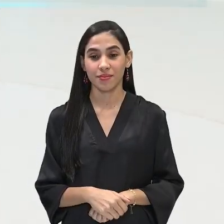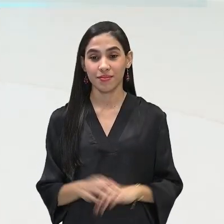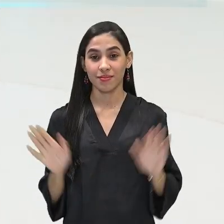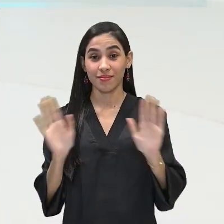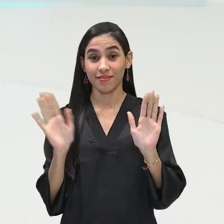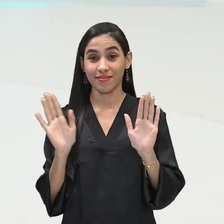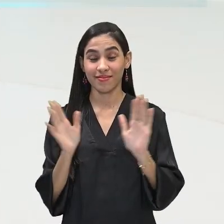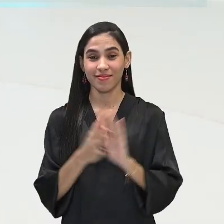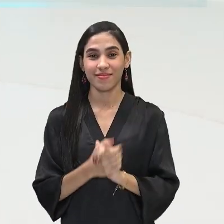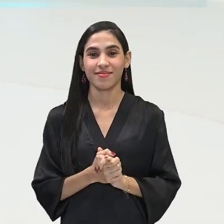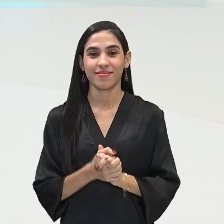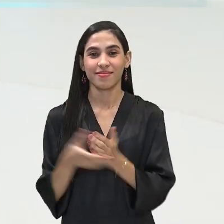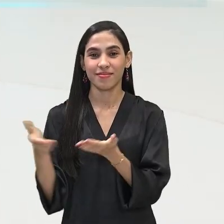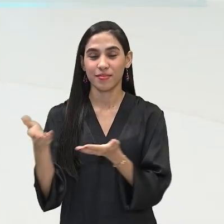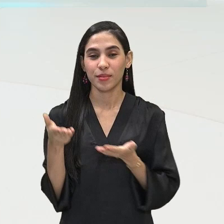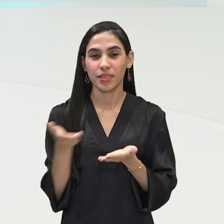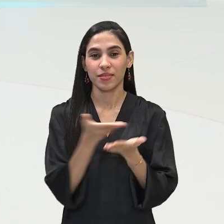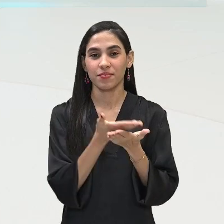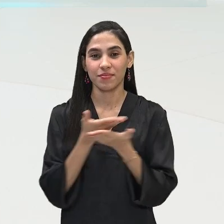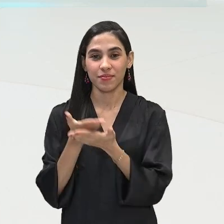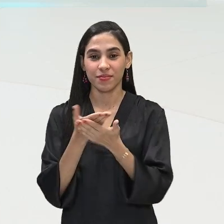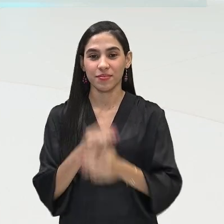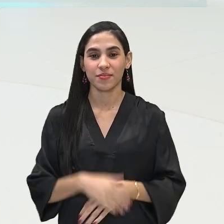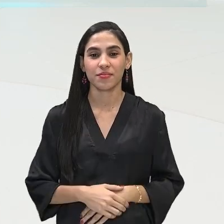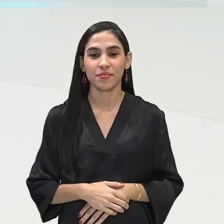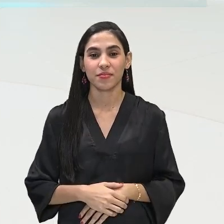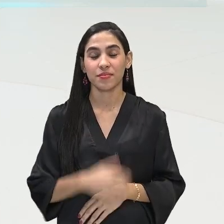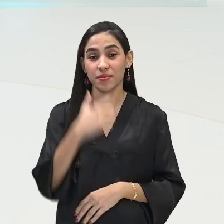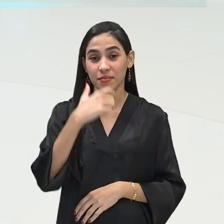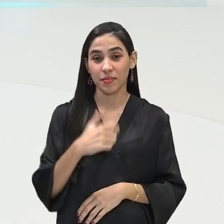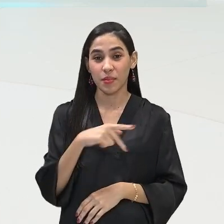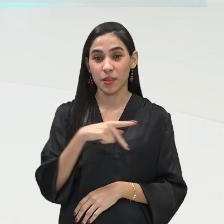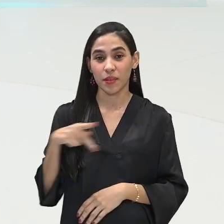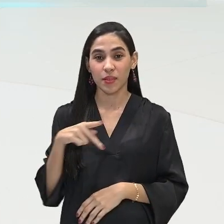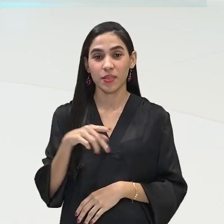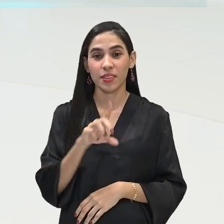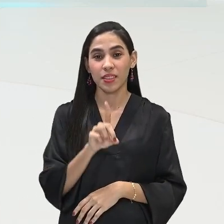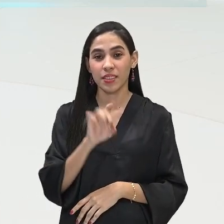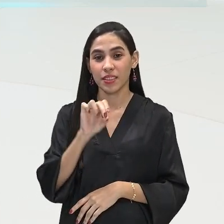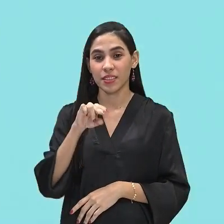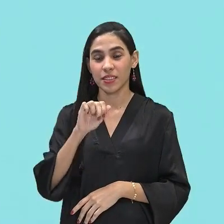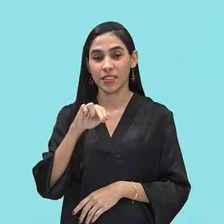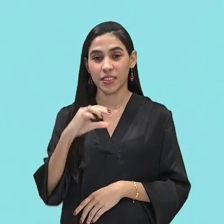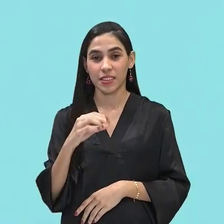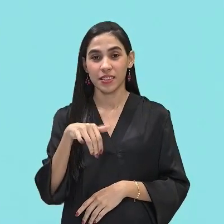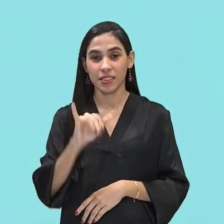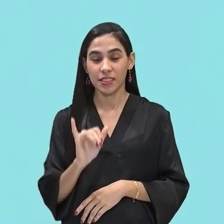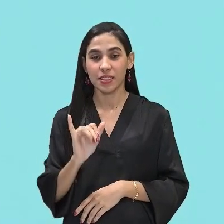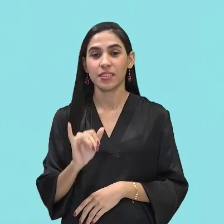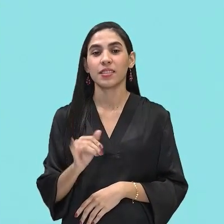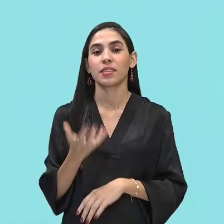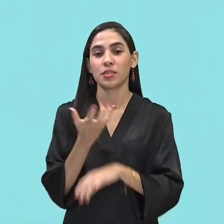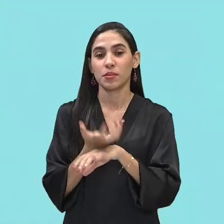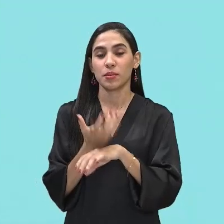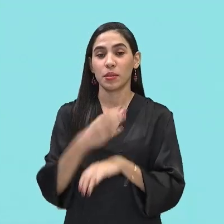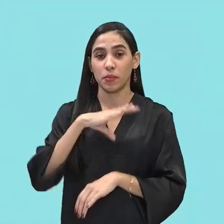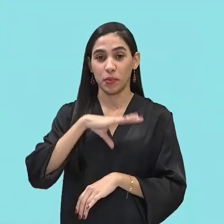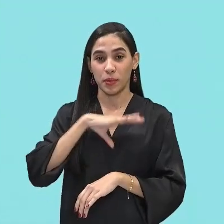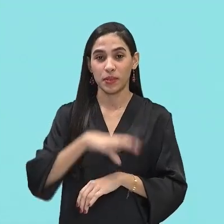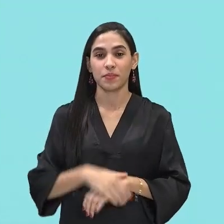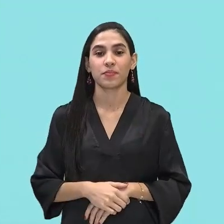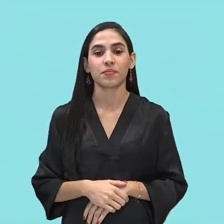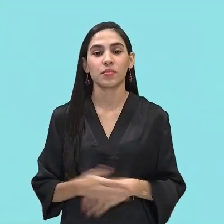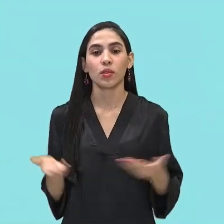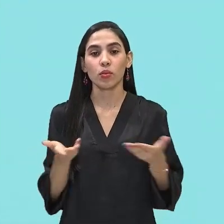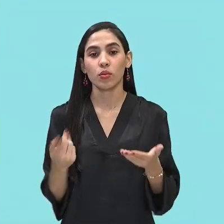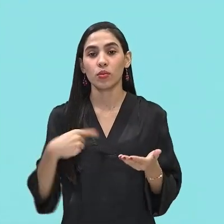Olá, bem-vindos à nossa aula. Eu sou a professora Dinanci Silva, de Língua Portuguesa. E hoje